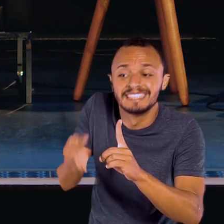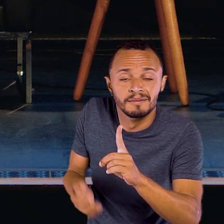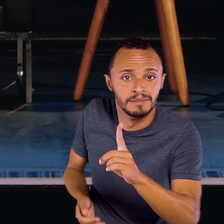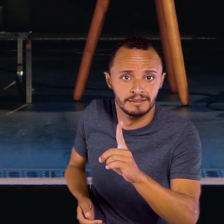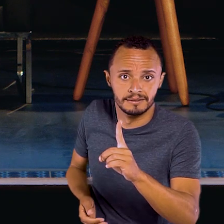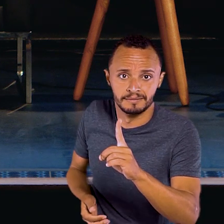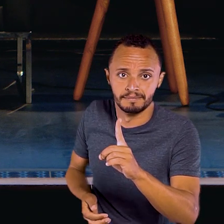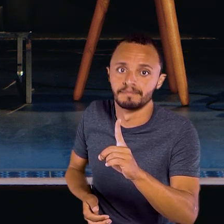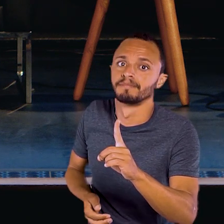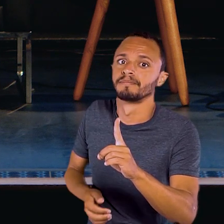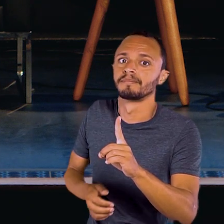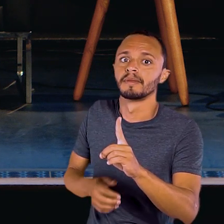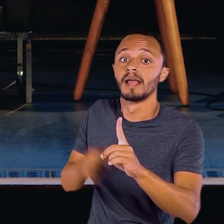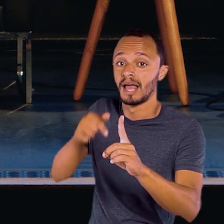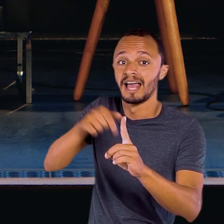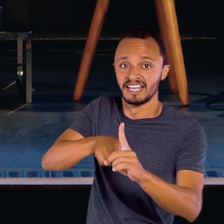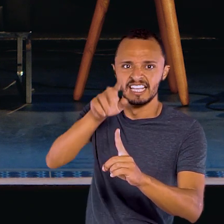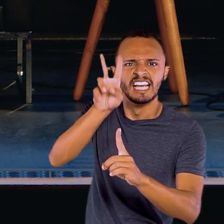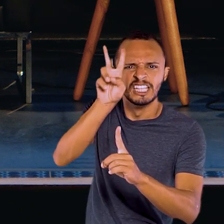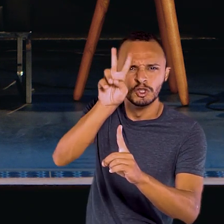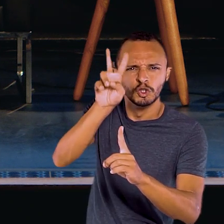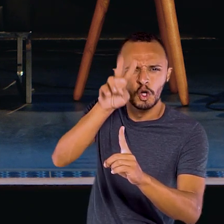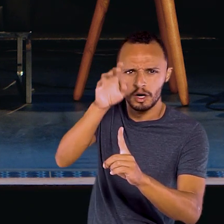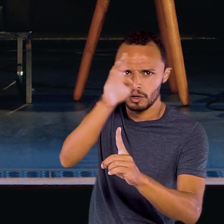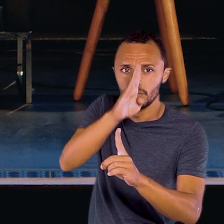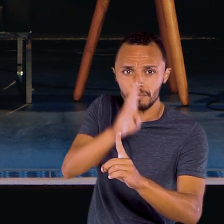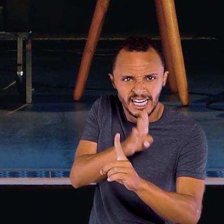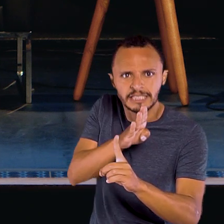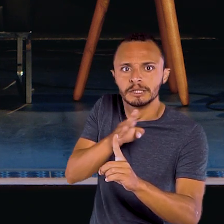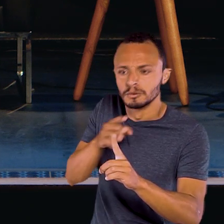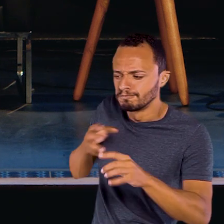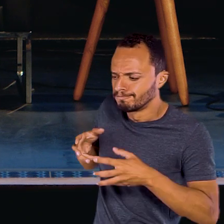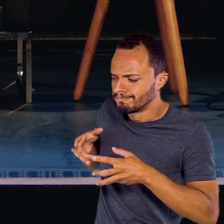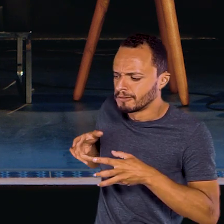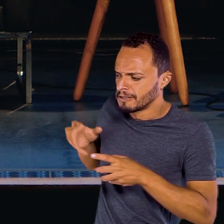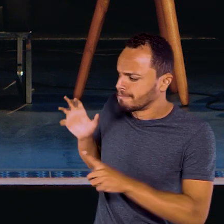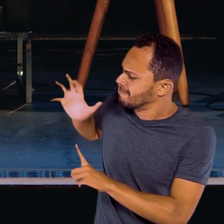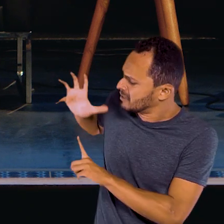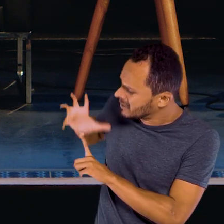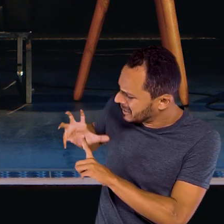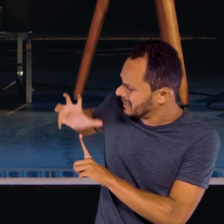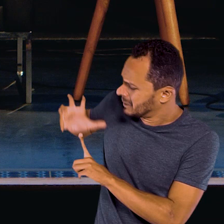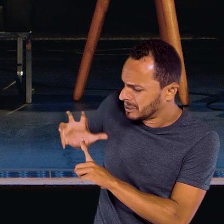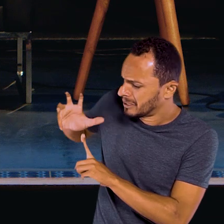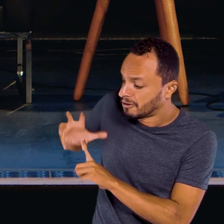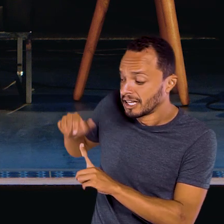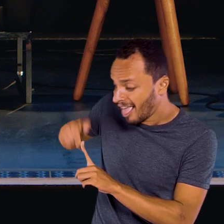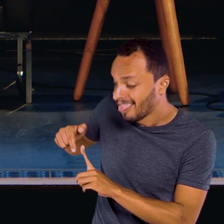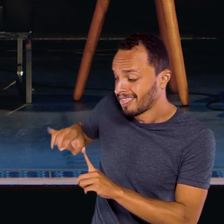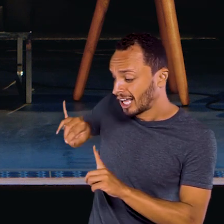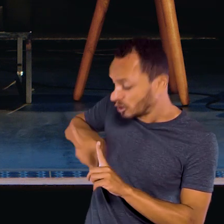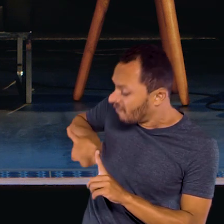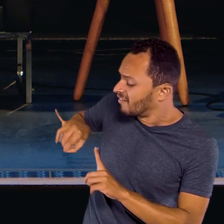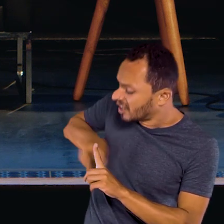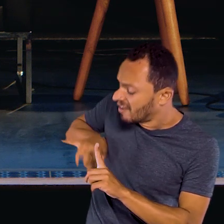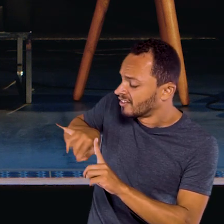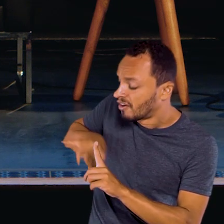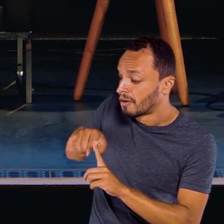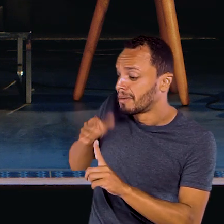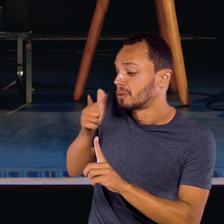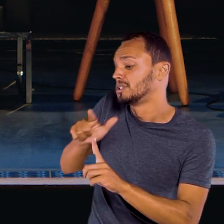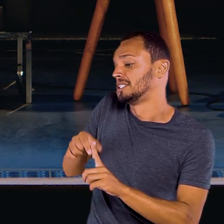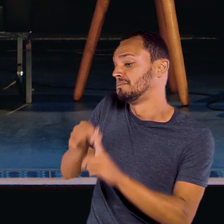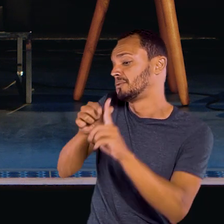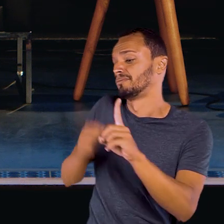ali, né, para conservar determinado grupo ali, para sempre. Então, eu quis trazer também essas autoras por conta disso. E a questão